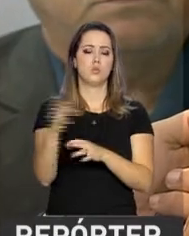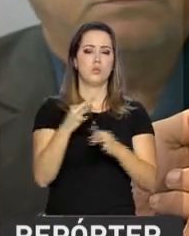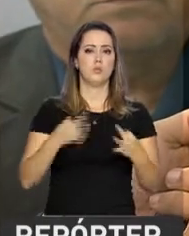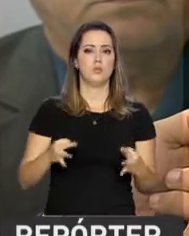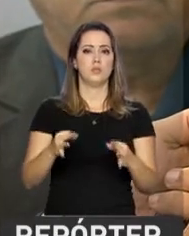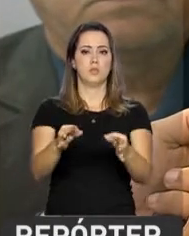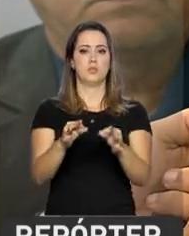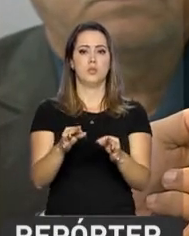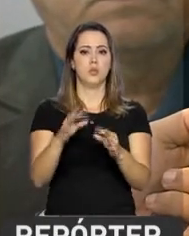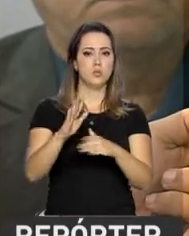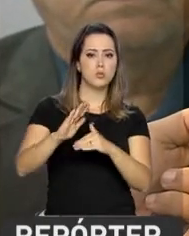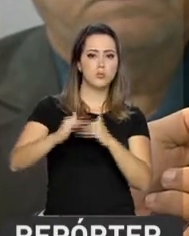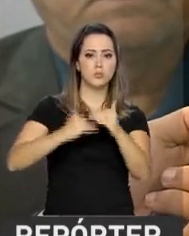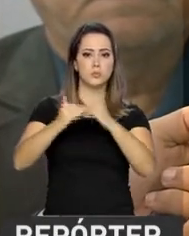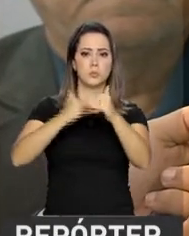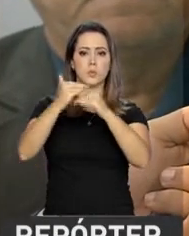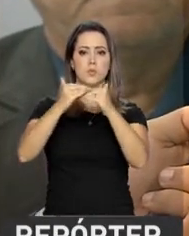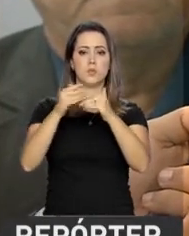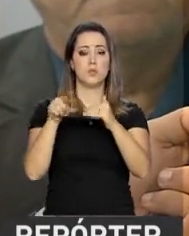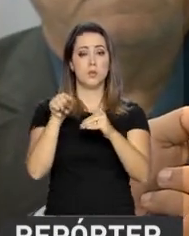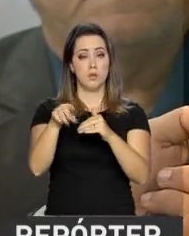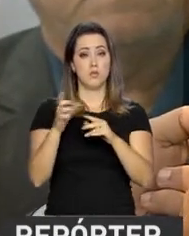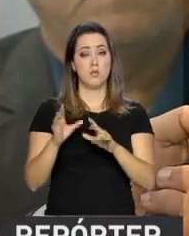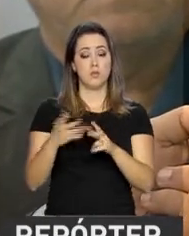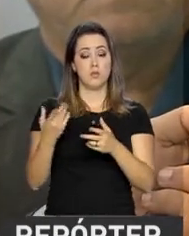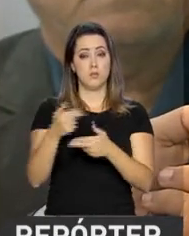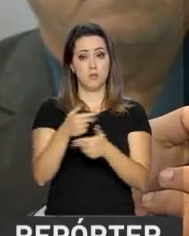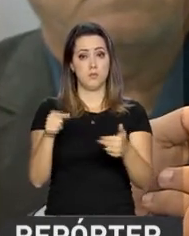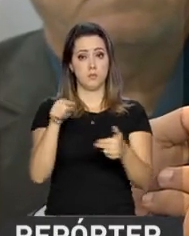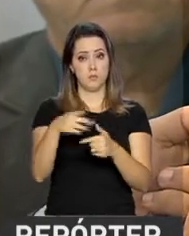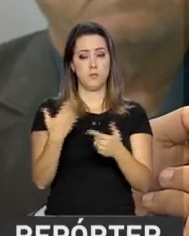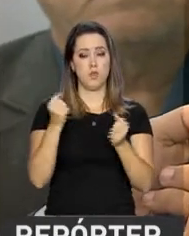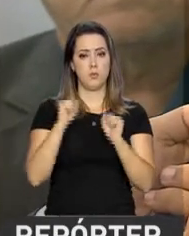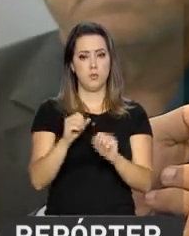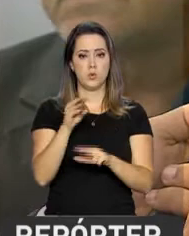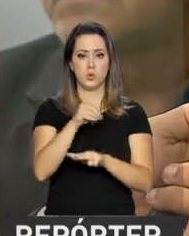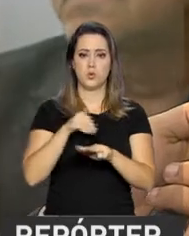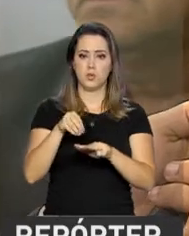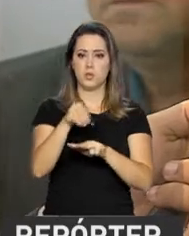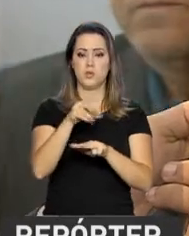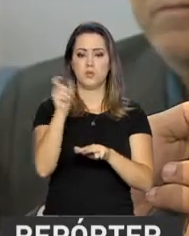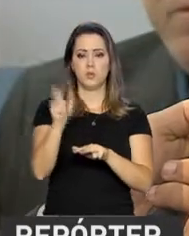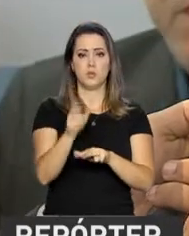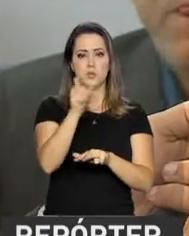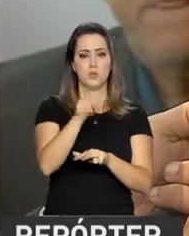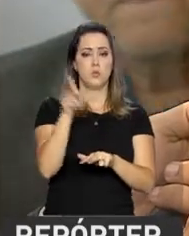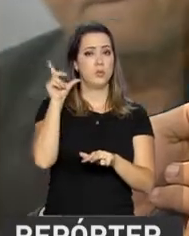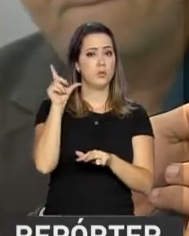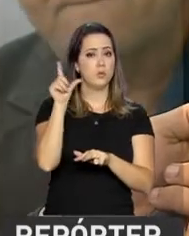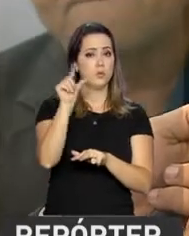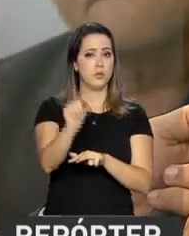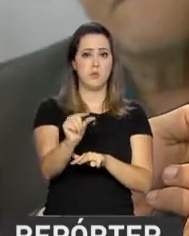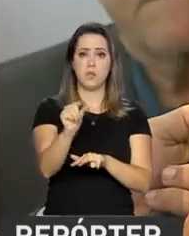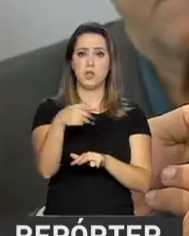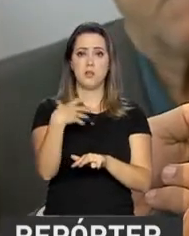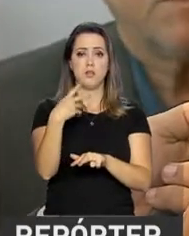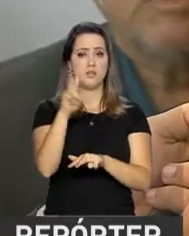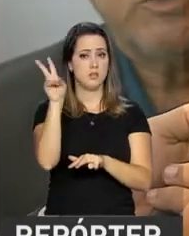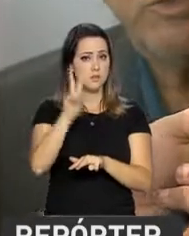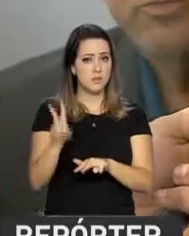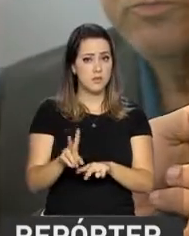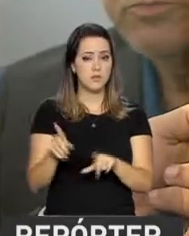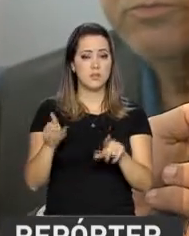upgrades tecnológicos nestes equipamentos para que eles possam fazer o tratamento tem menos número de sessões